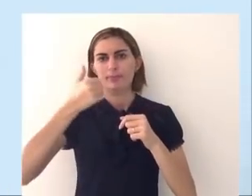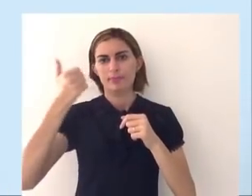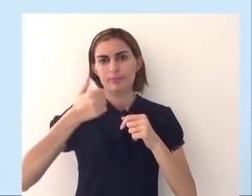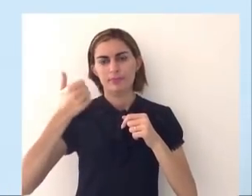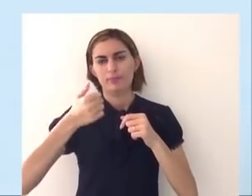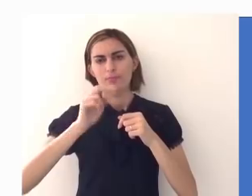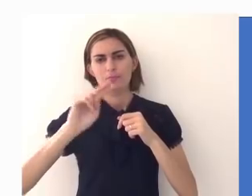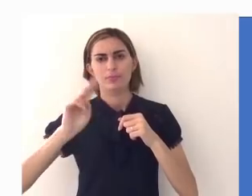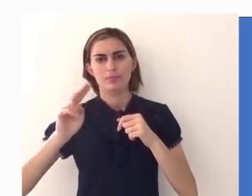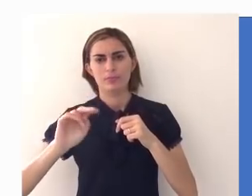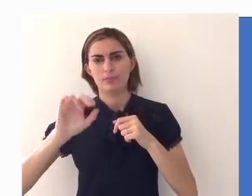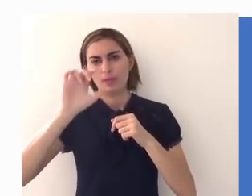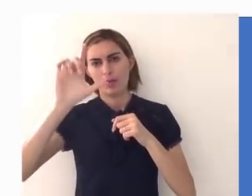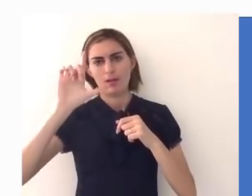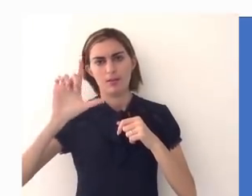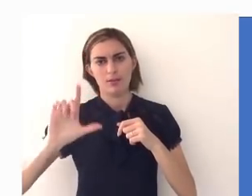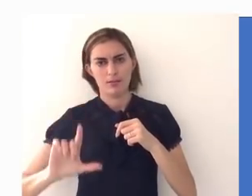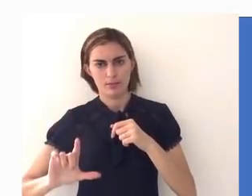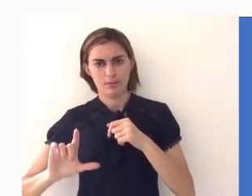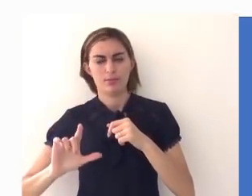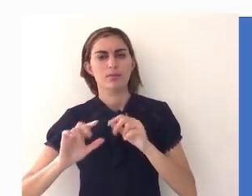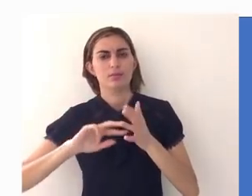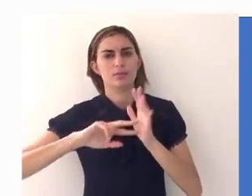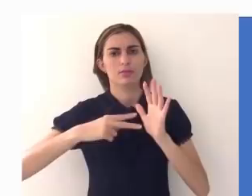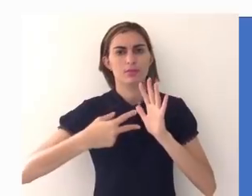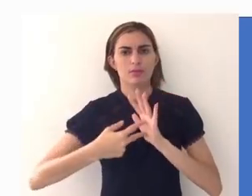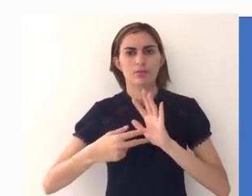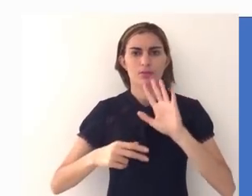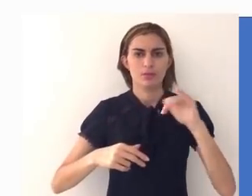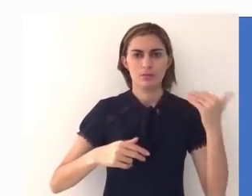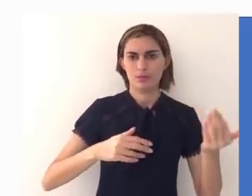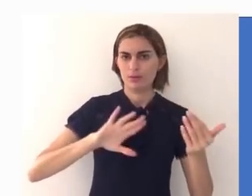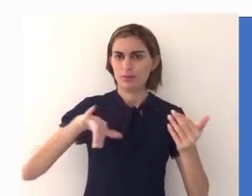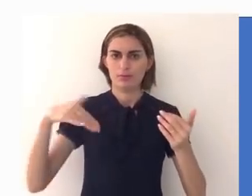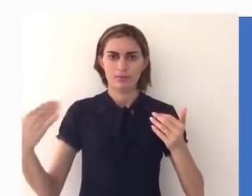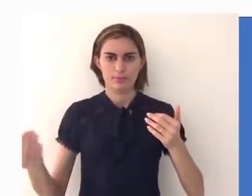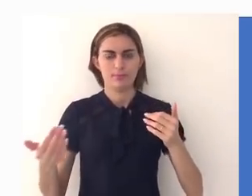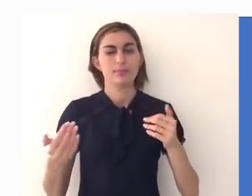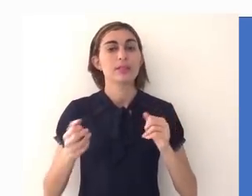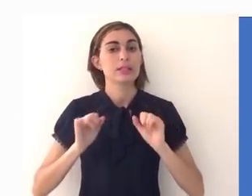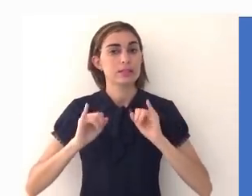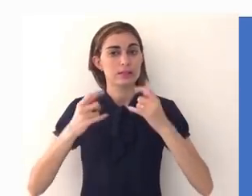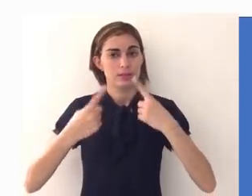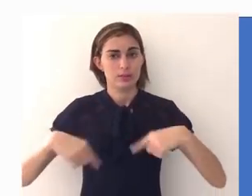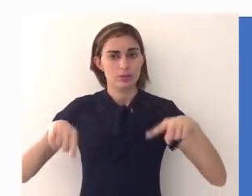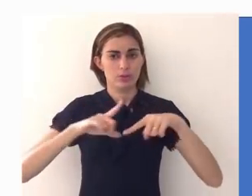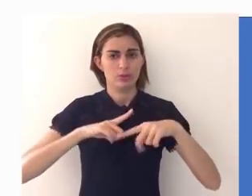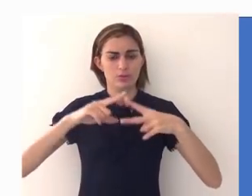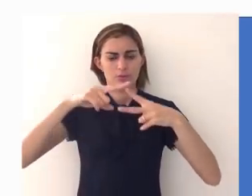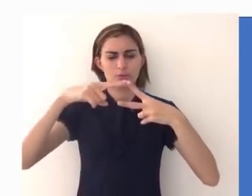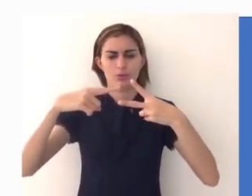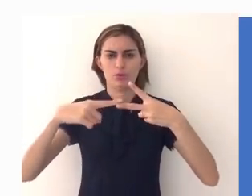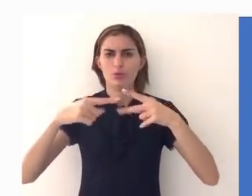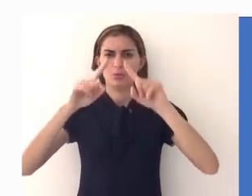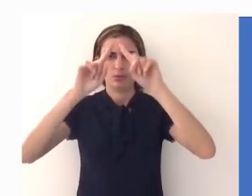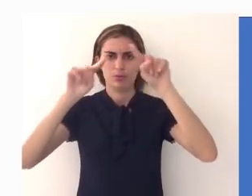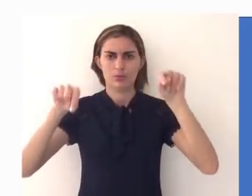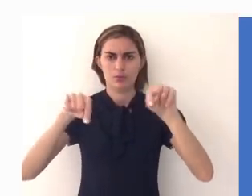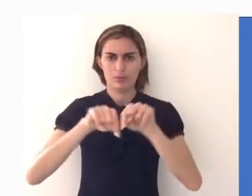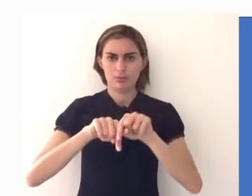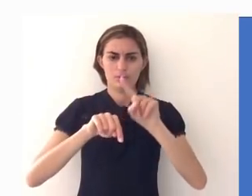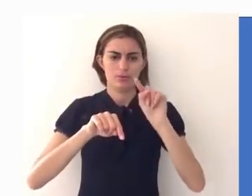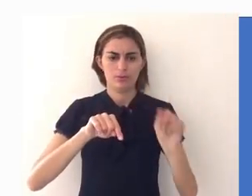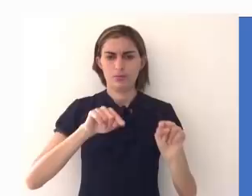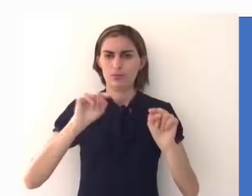caso é o chamado LLL, que significa lado, lado, lado. Se a gente tiver 2 triângulos